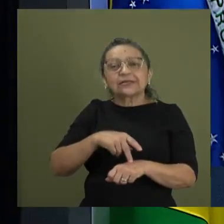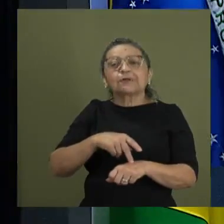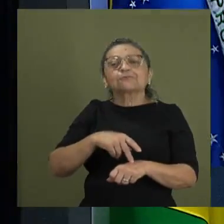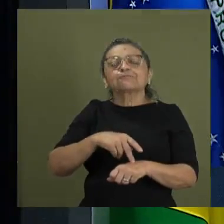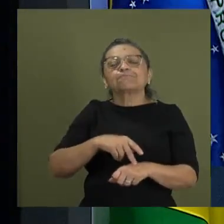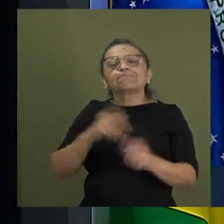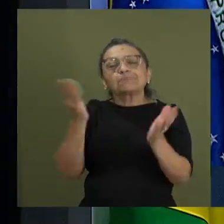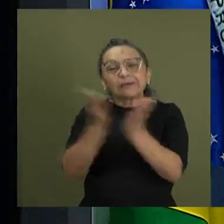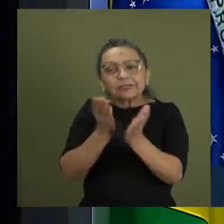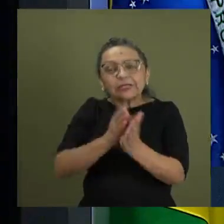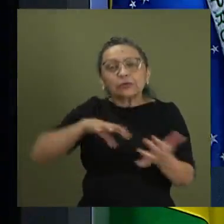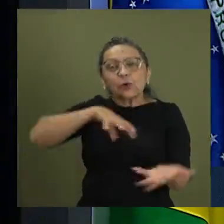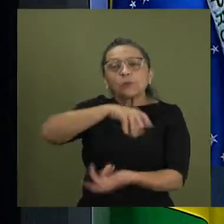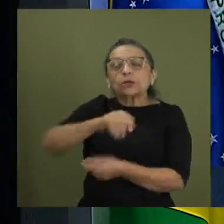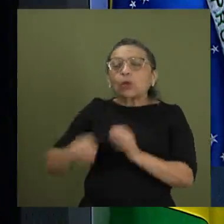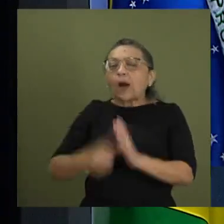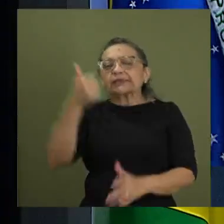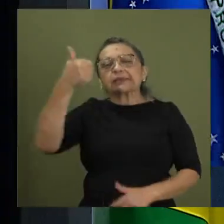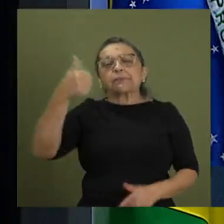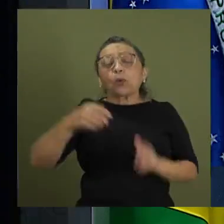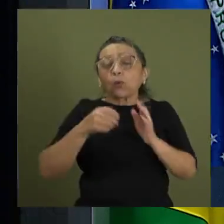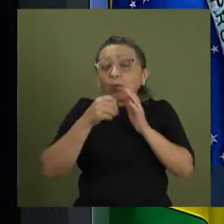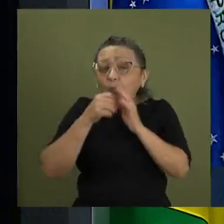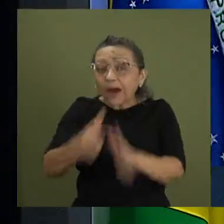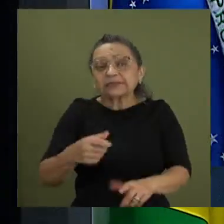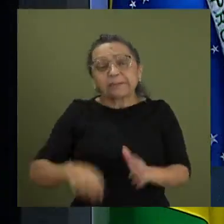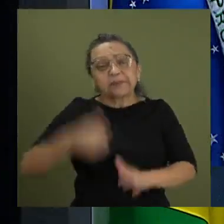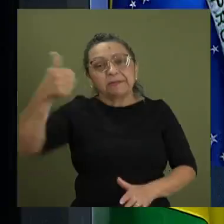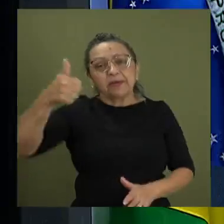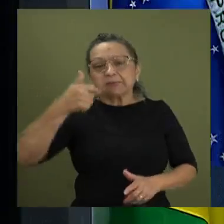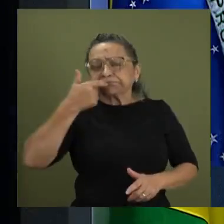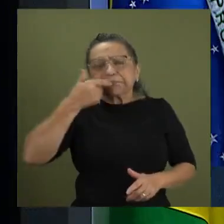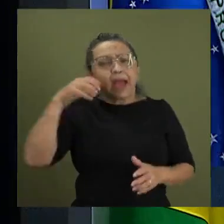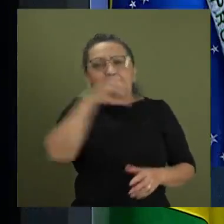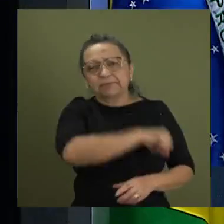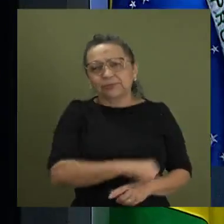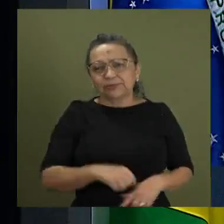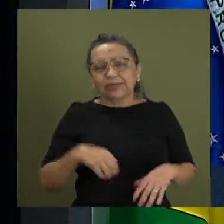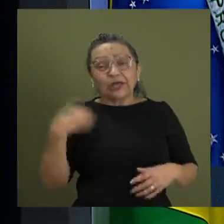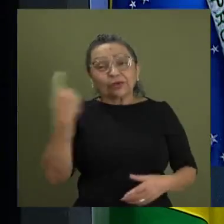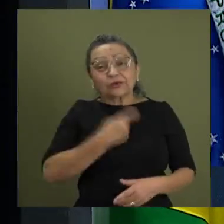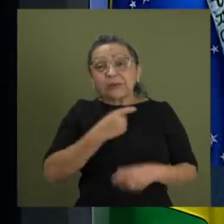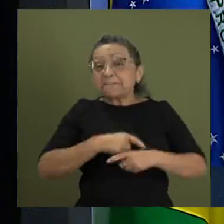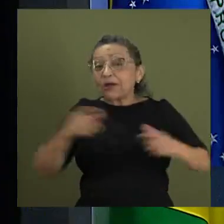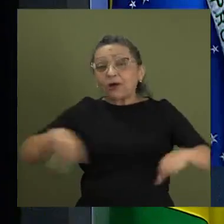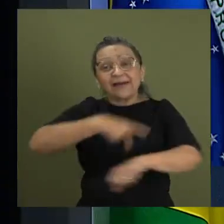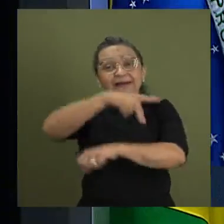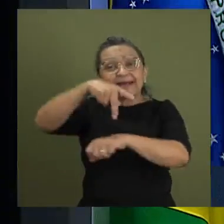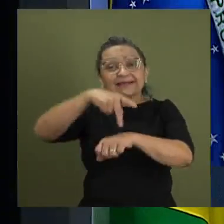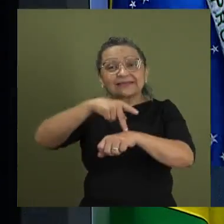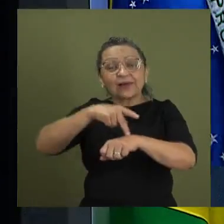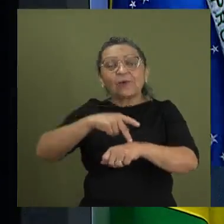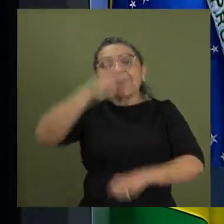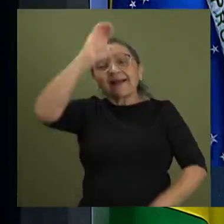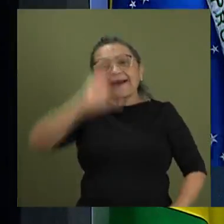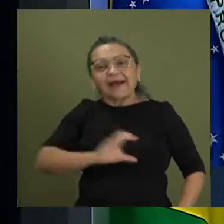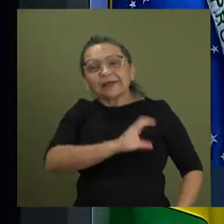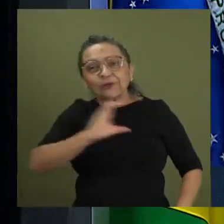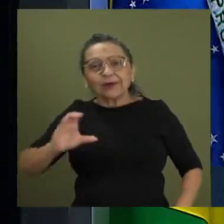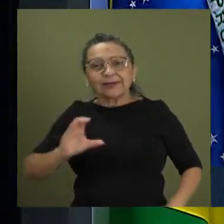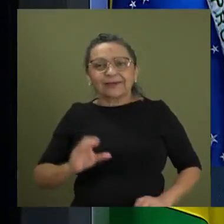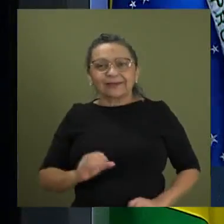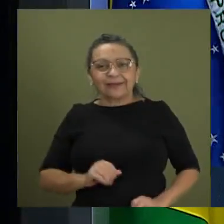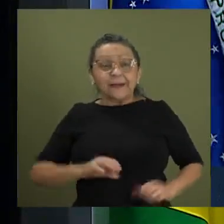evangélica do mundo, já chegando na 1ª, dentro de pouco tempo. Somos a maior nação católica do